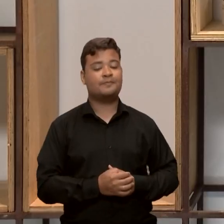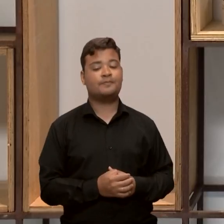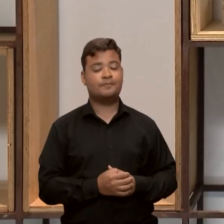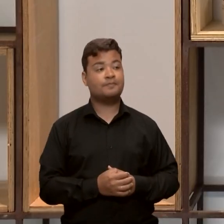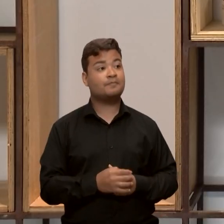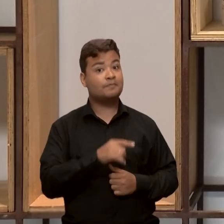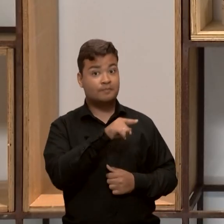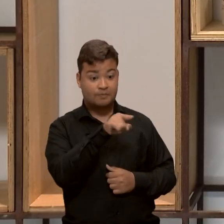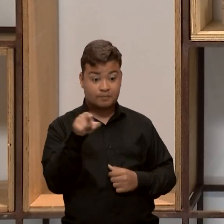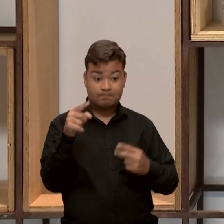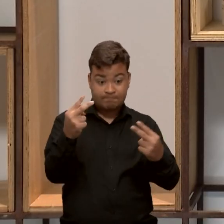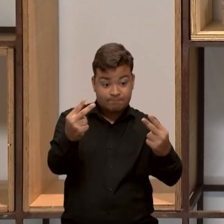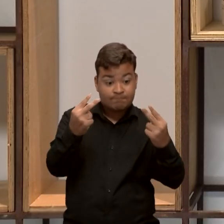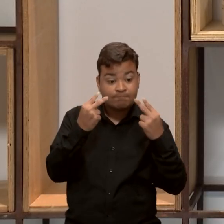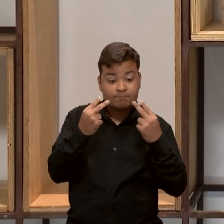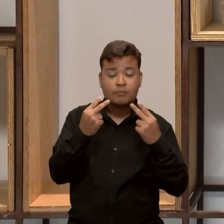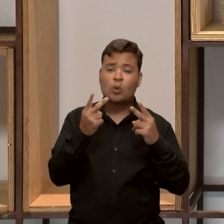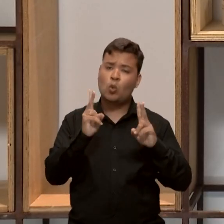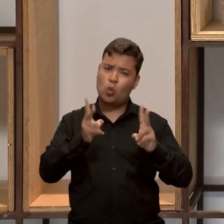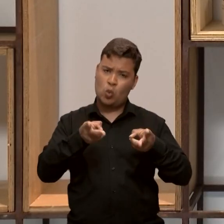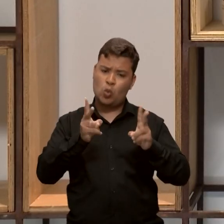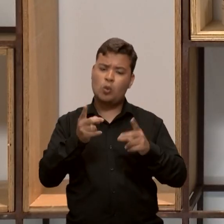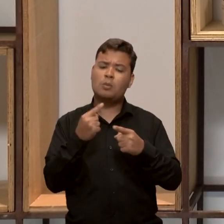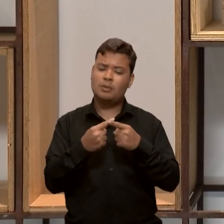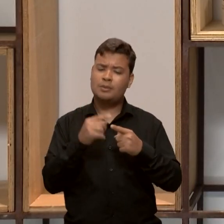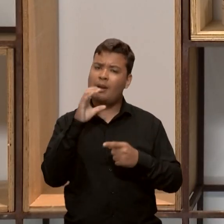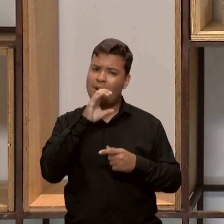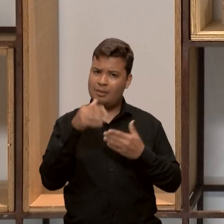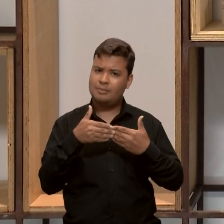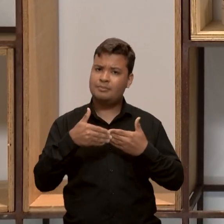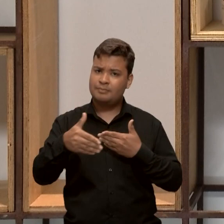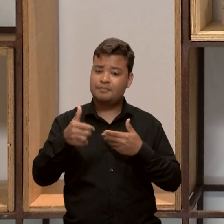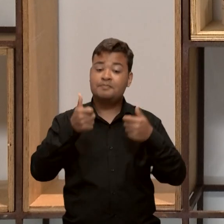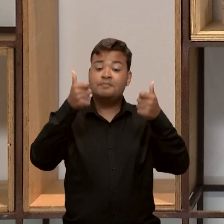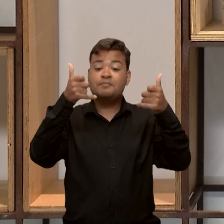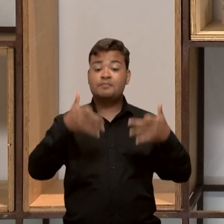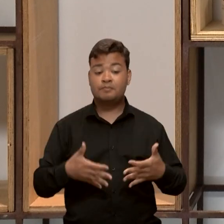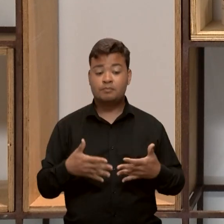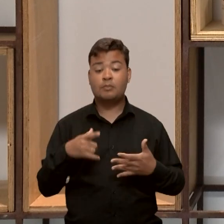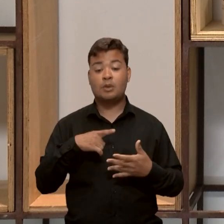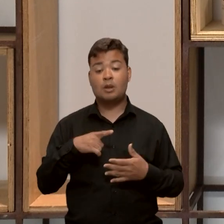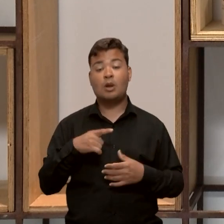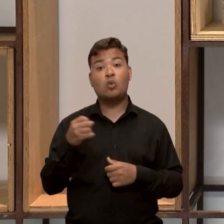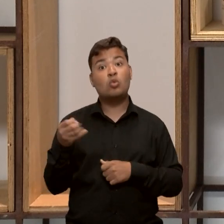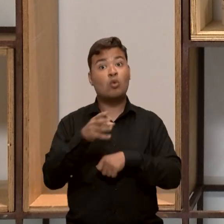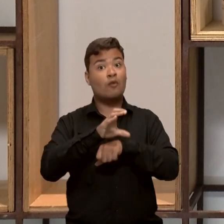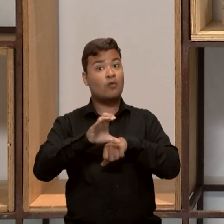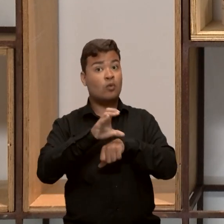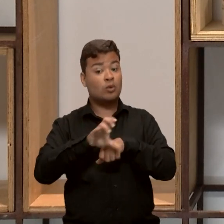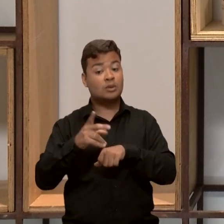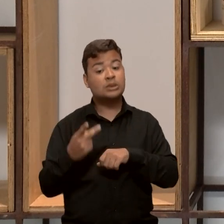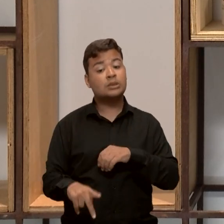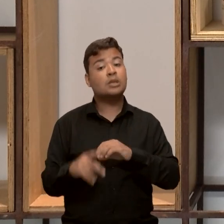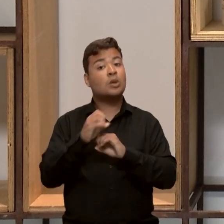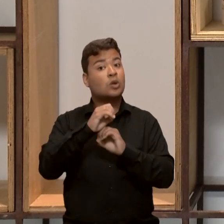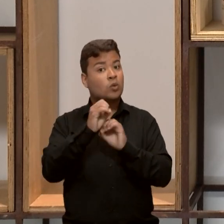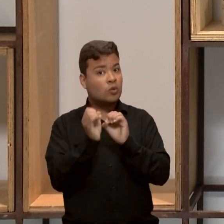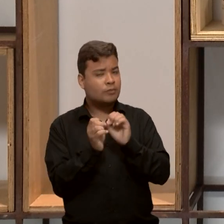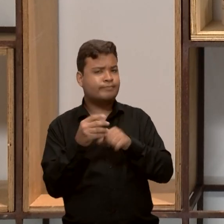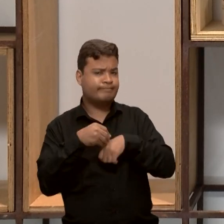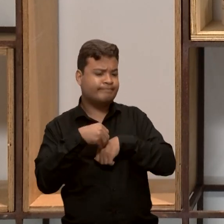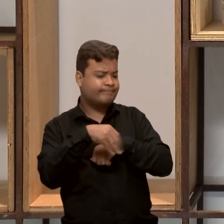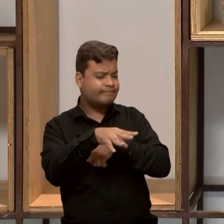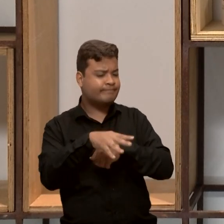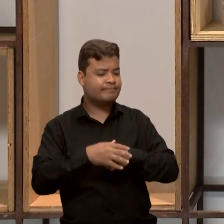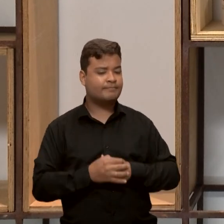E você que está nos assistindo, continue com a gente, porque daqui a pouco nós vamos falar sobre um dos novos cursos que foram criados pela Universidade Federal de